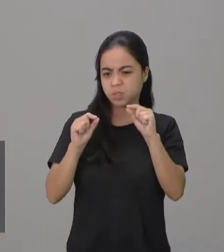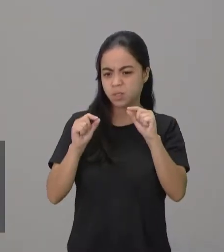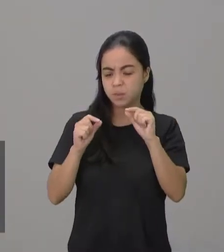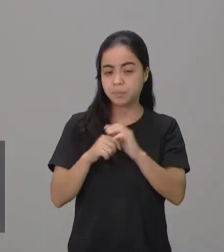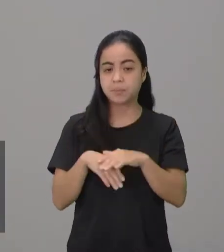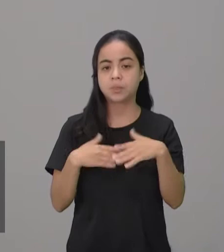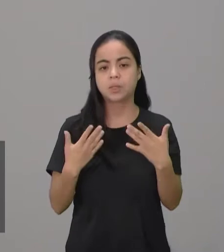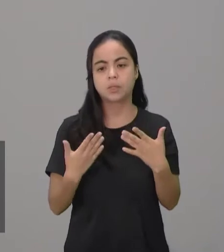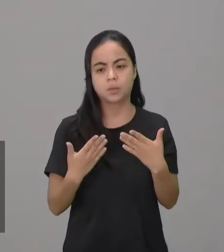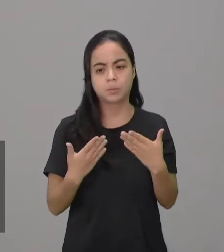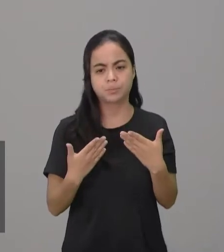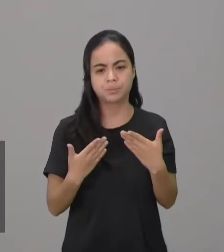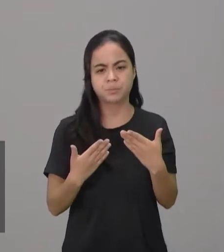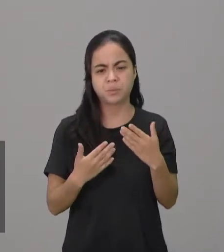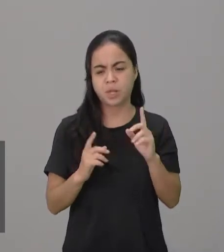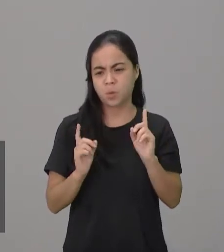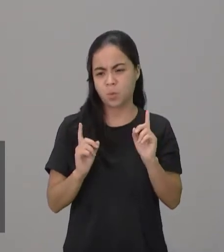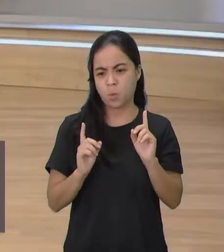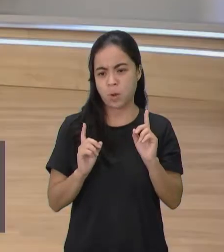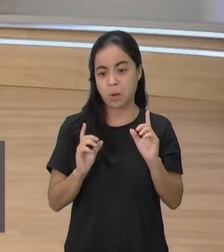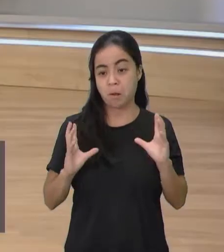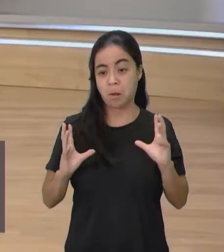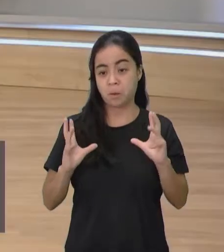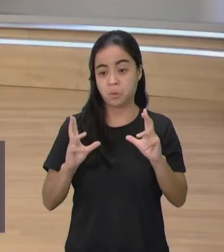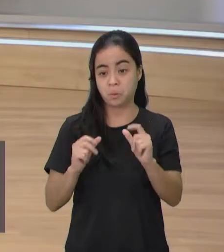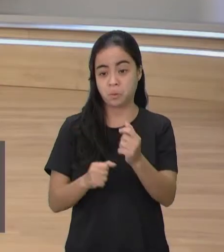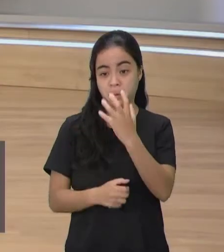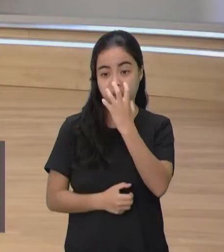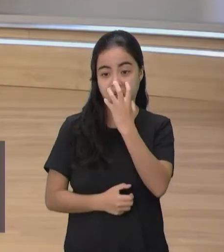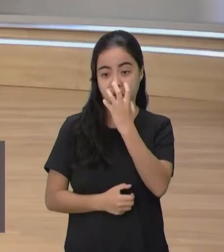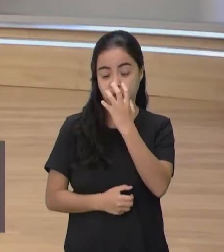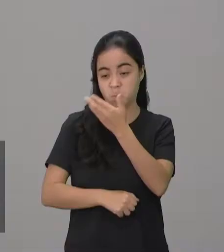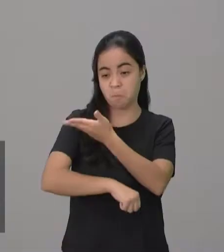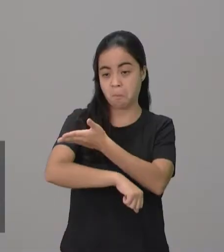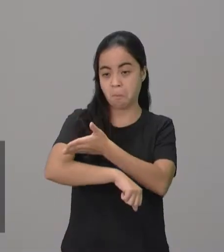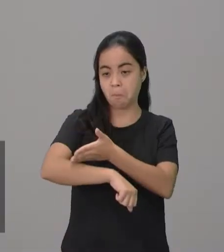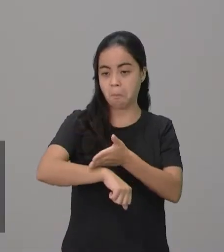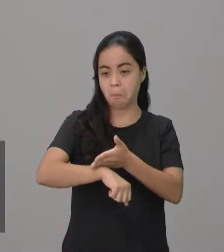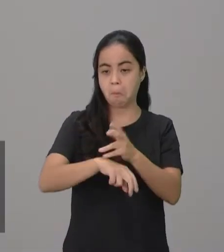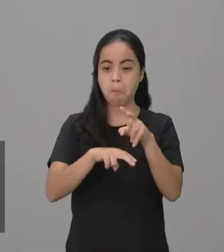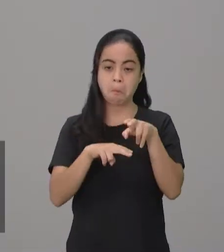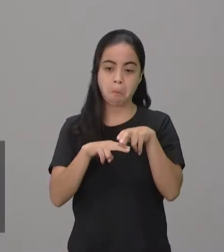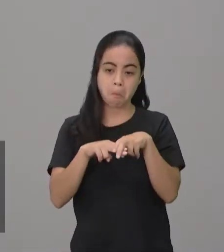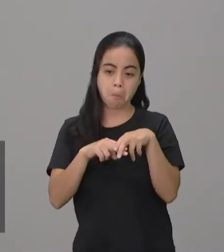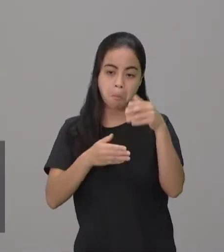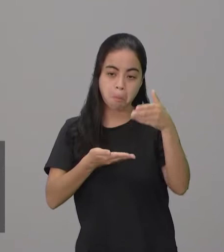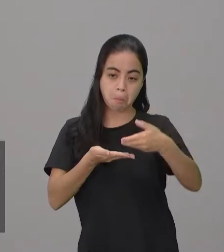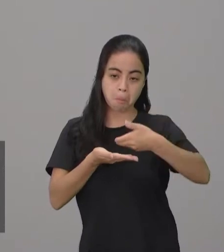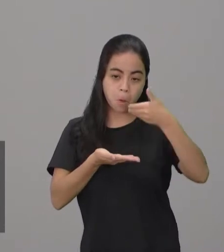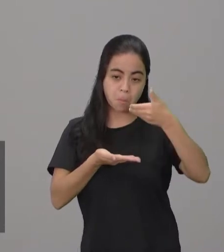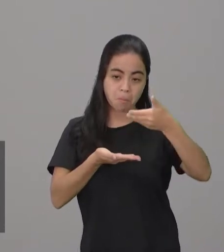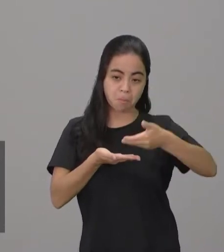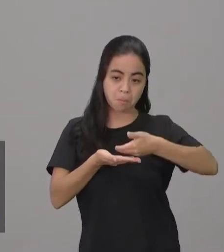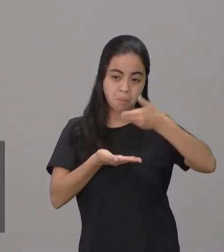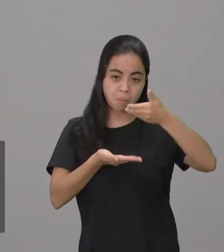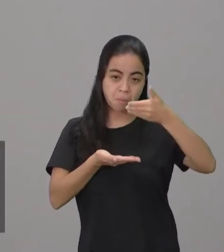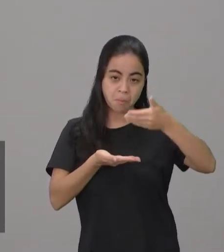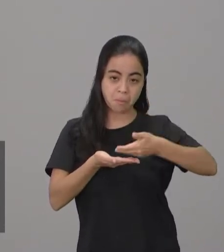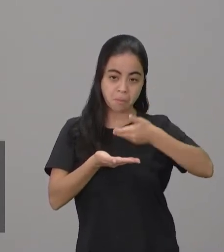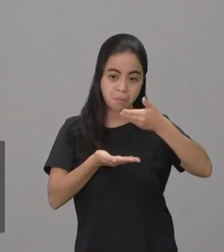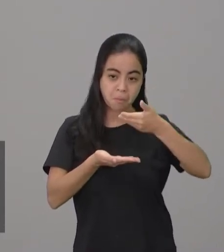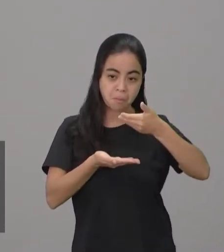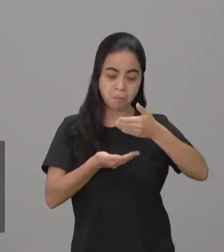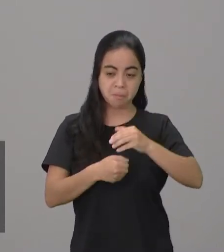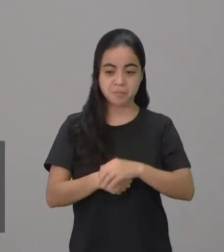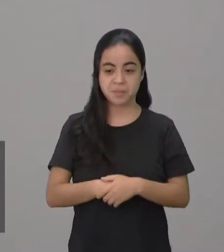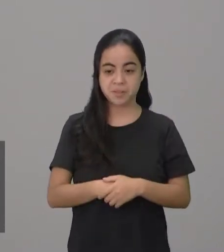Penso que não é todo cachorro que tem a educação que esse cachorro teve, né? De se sentar à mesa e não fazer,